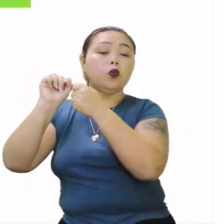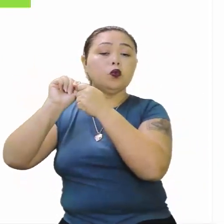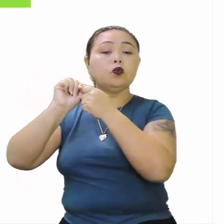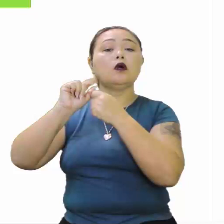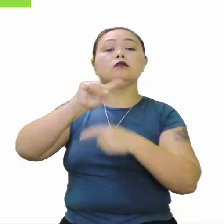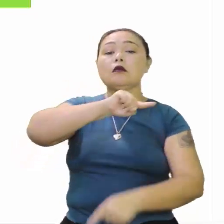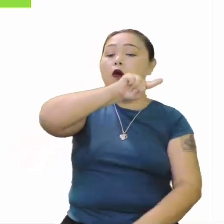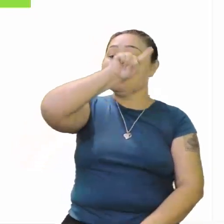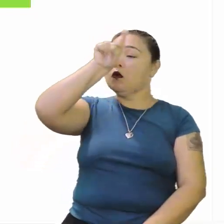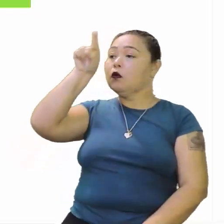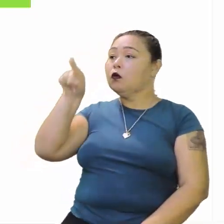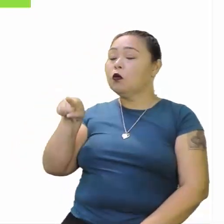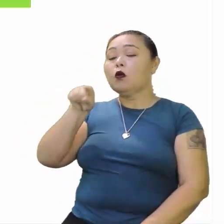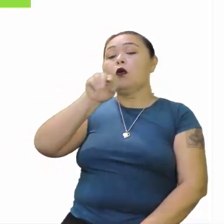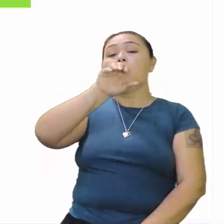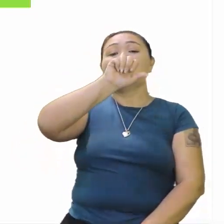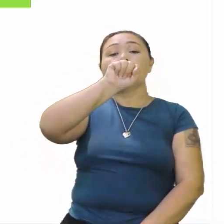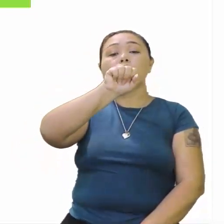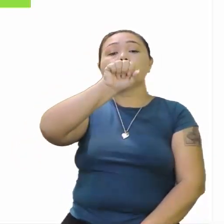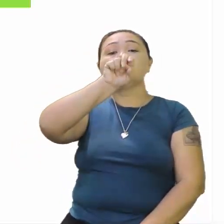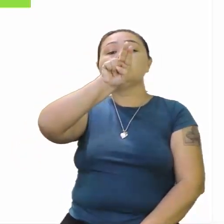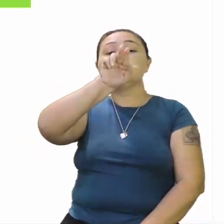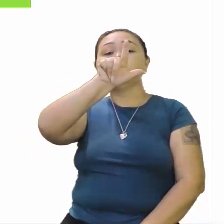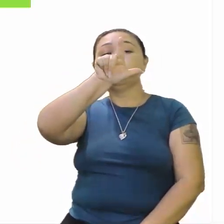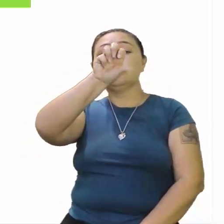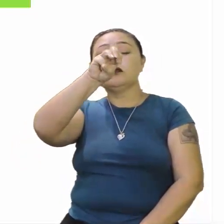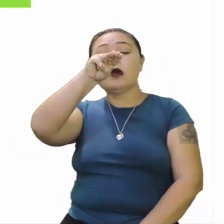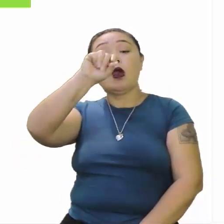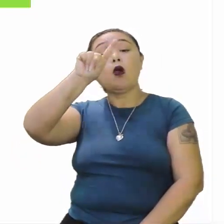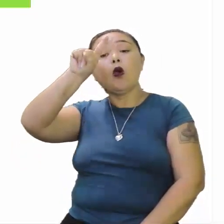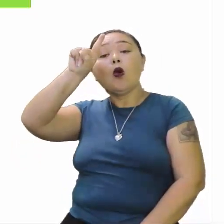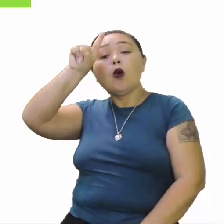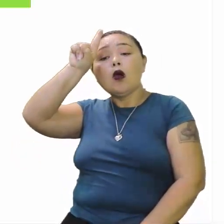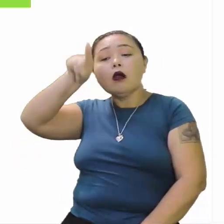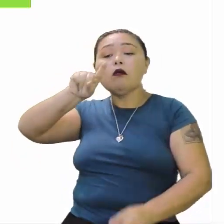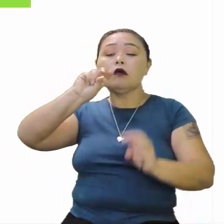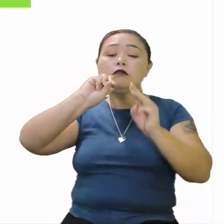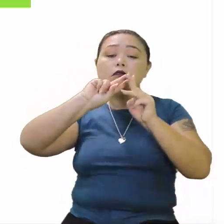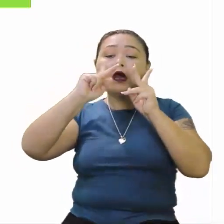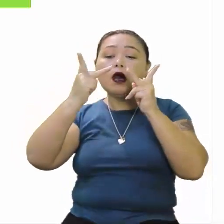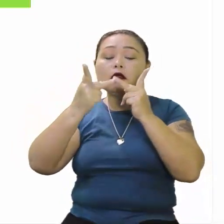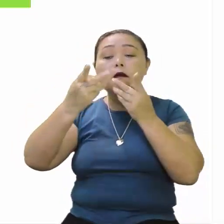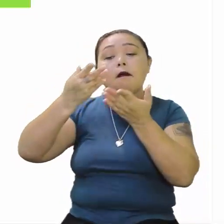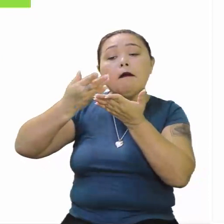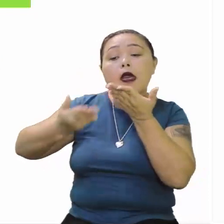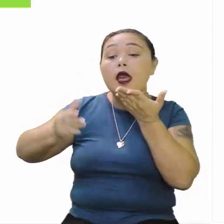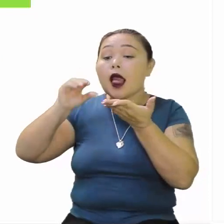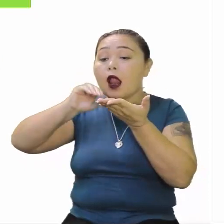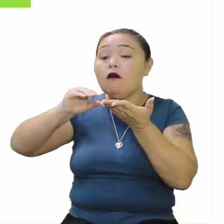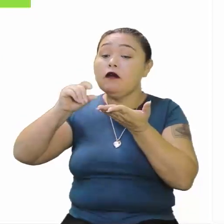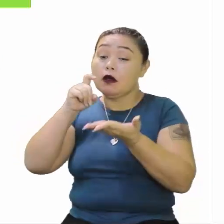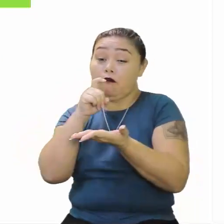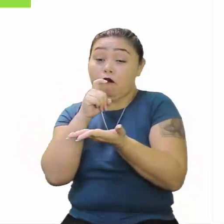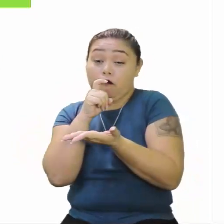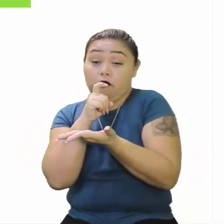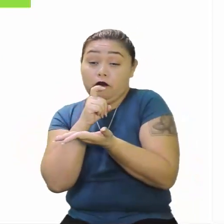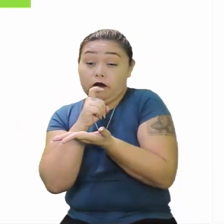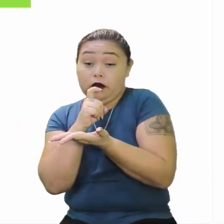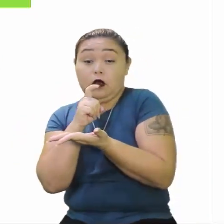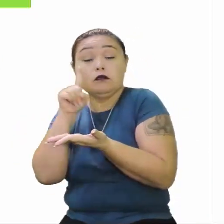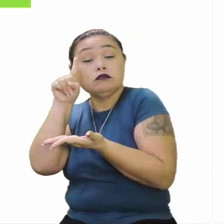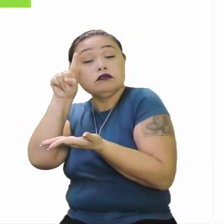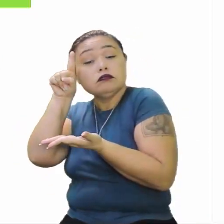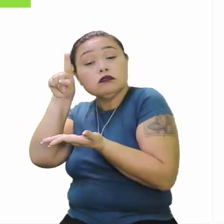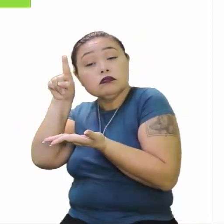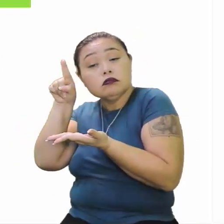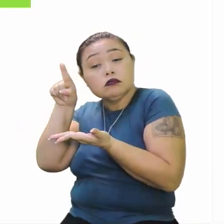sublimação. Quando essa matéria resfria, quando essa matéria perde calor, então ela passa